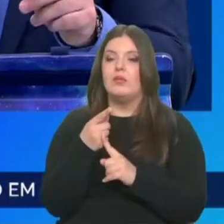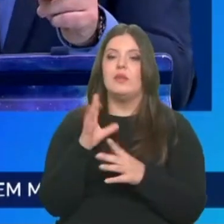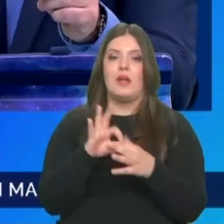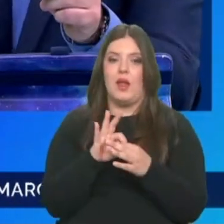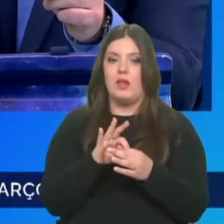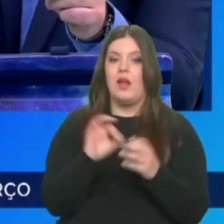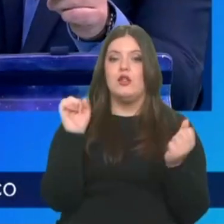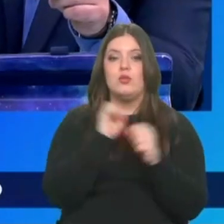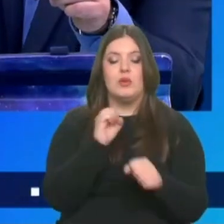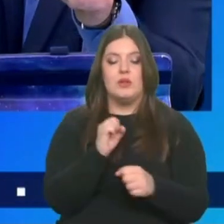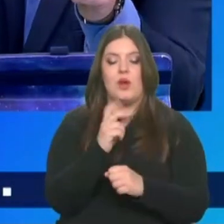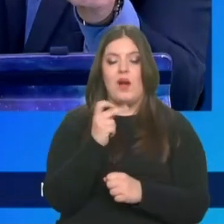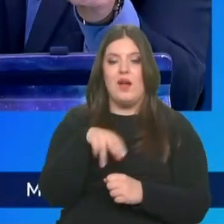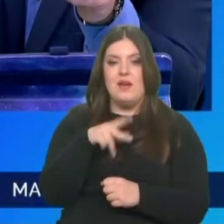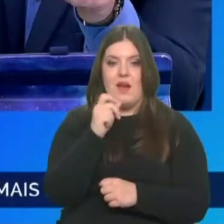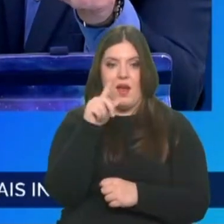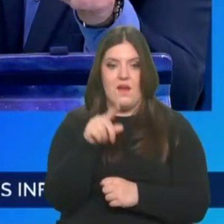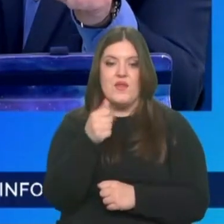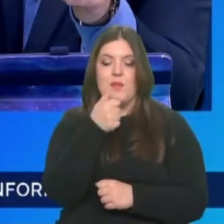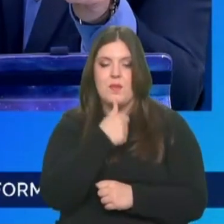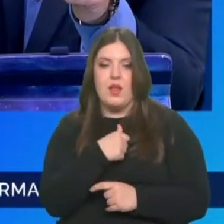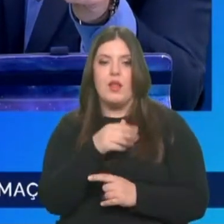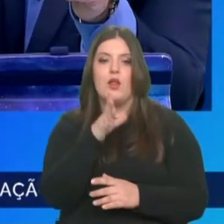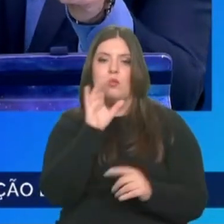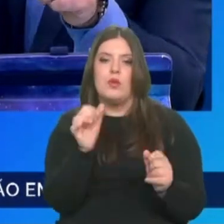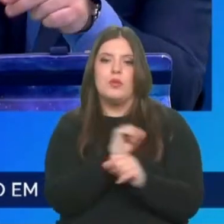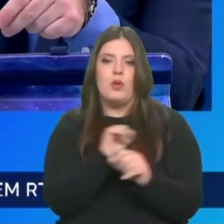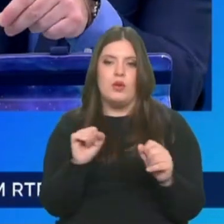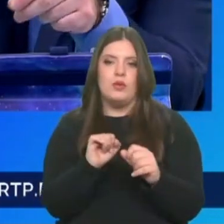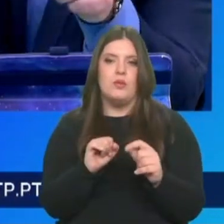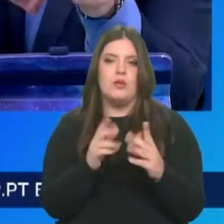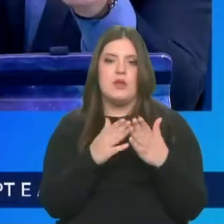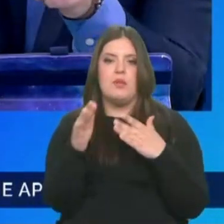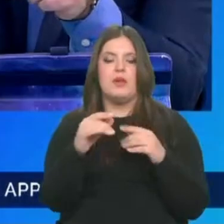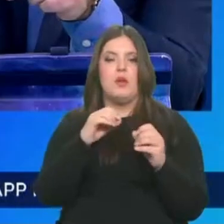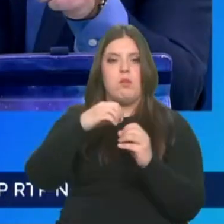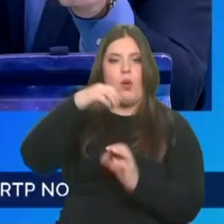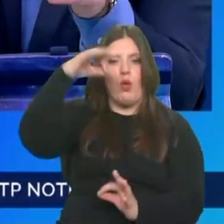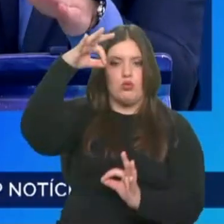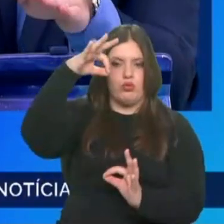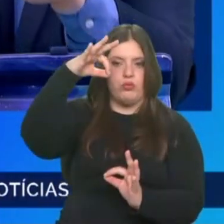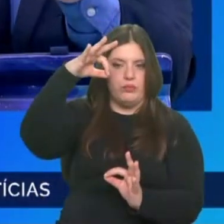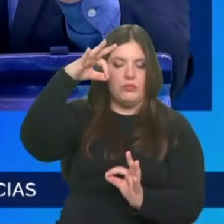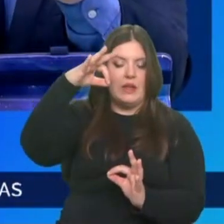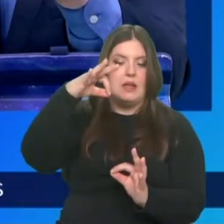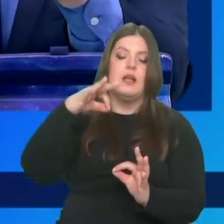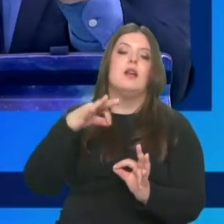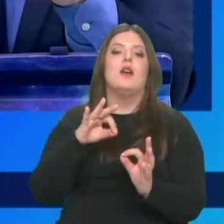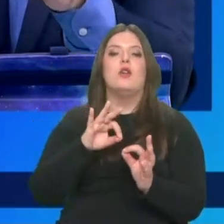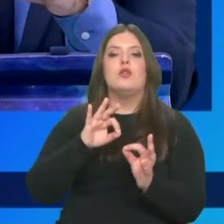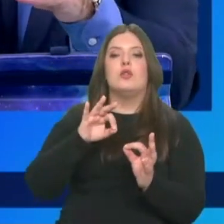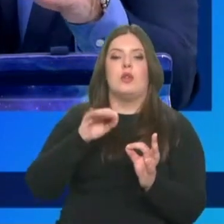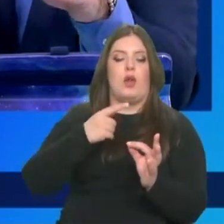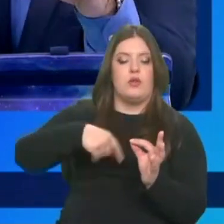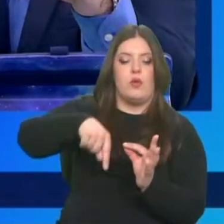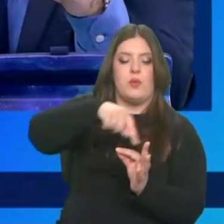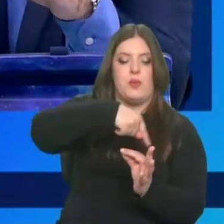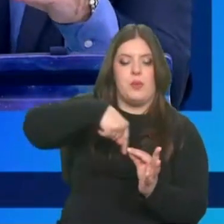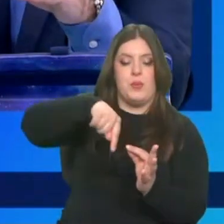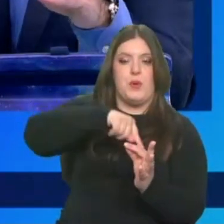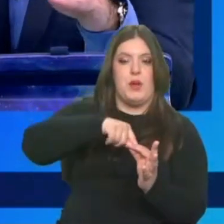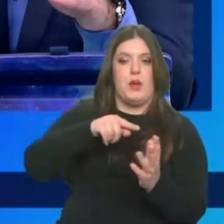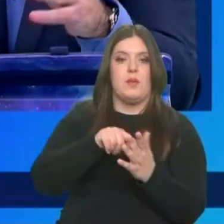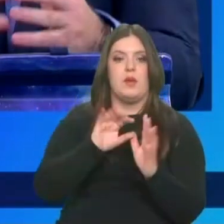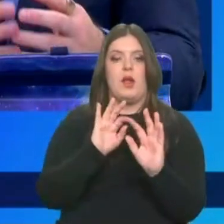o seguinte: elas muito provavelmente explodem, mas é a partir dos polos. Os planetas giram à volta das estrelas junto ao